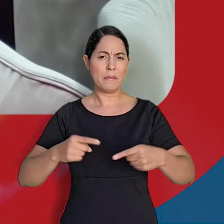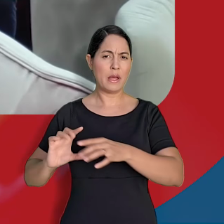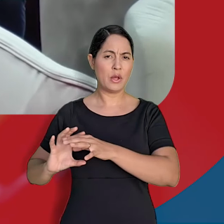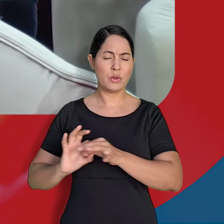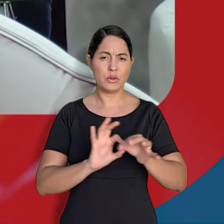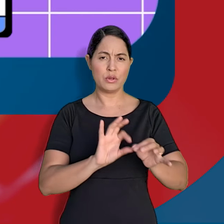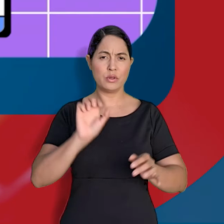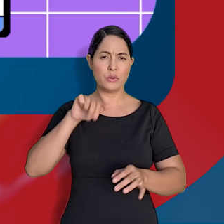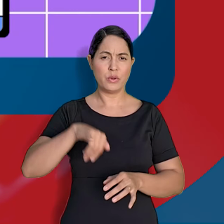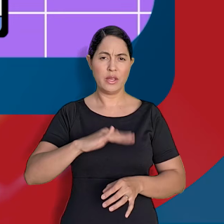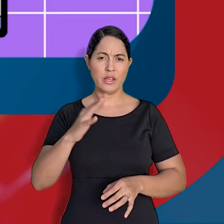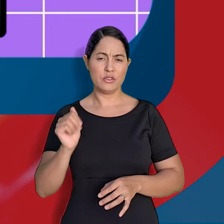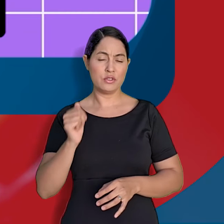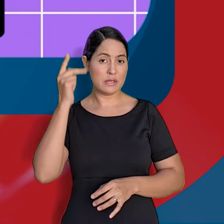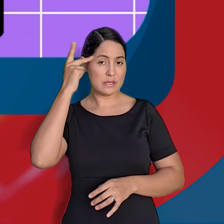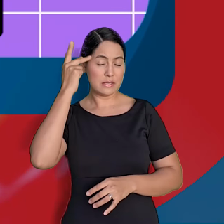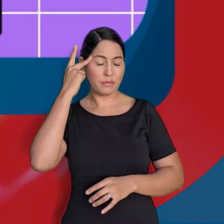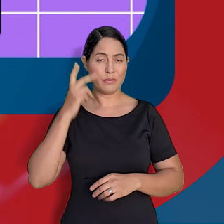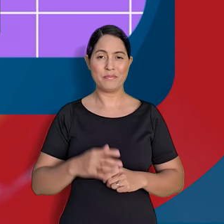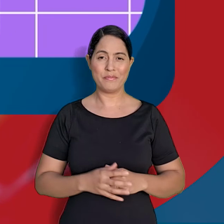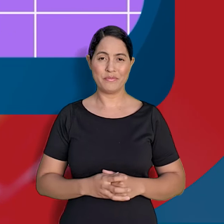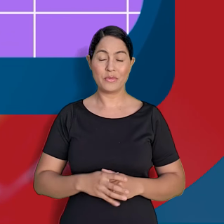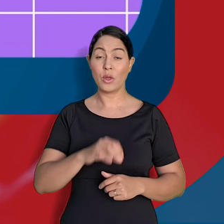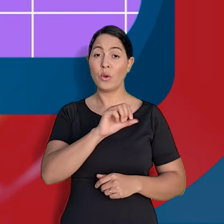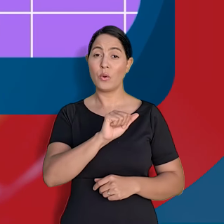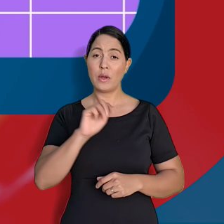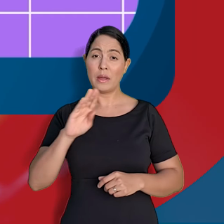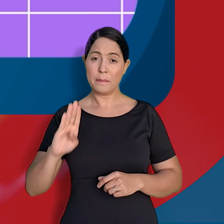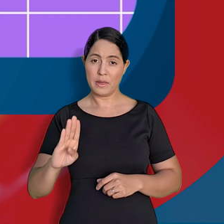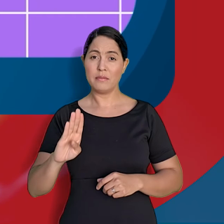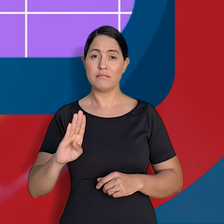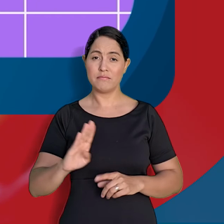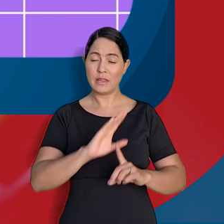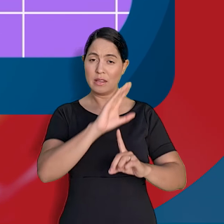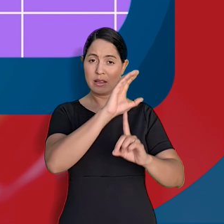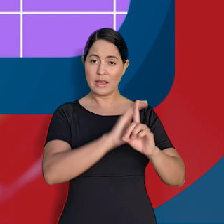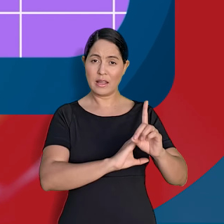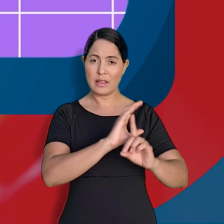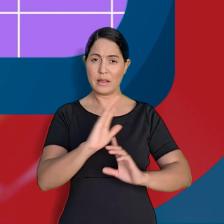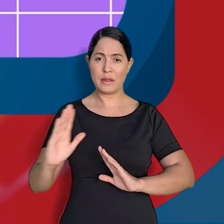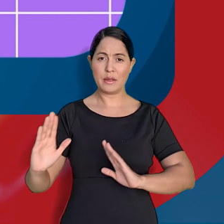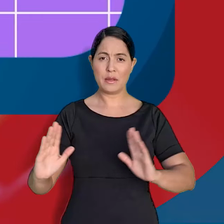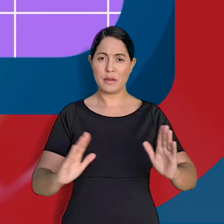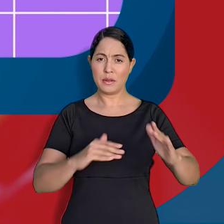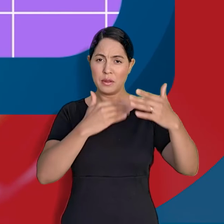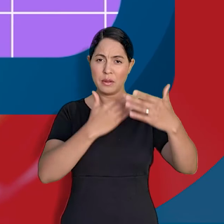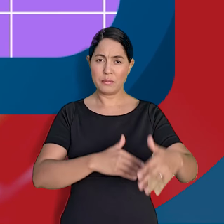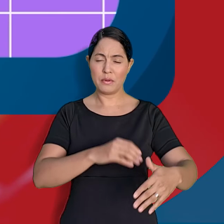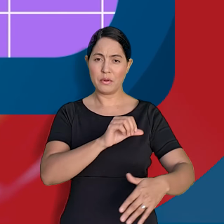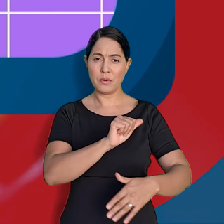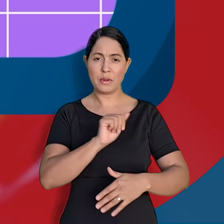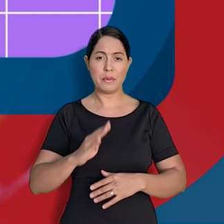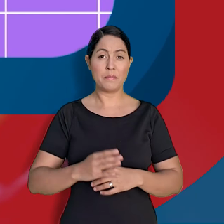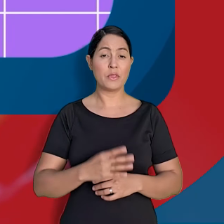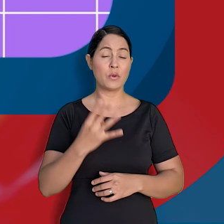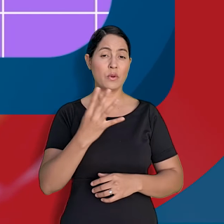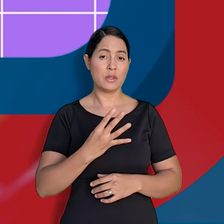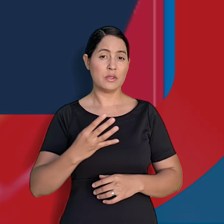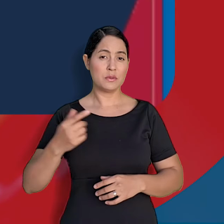São Paulo. OAB atualiza o calendário do 47º e 48º Exame de